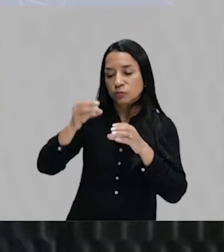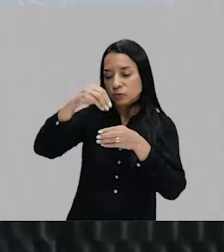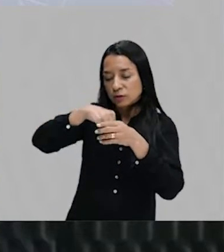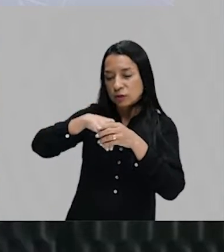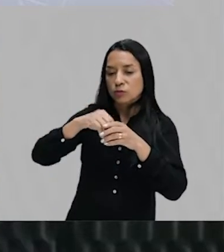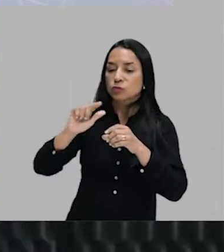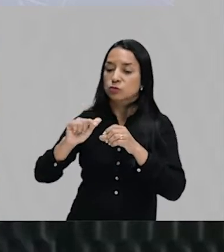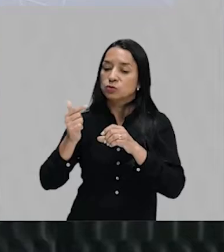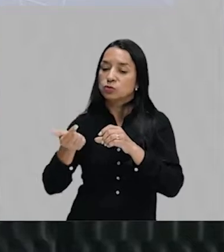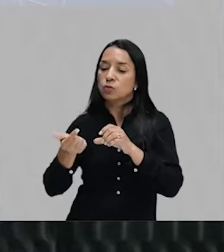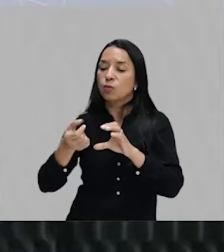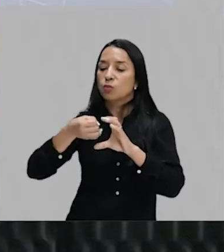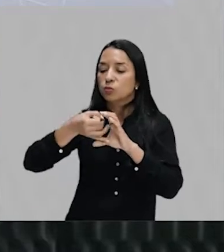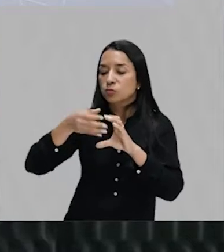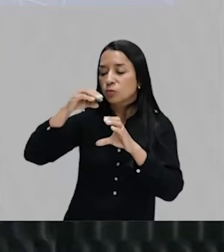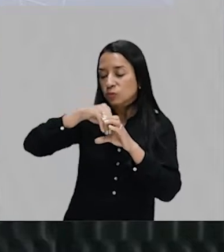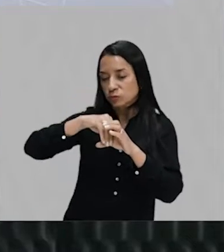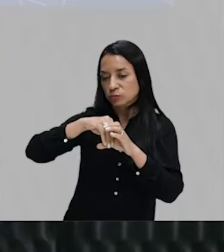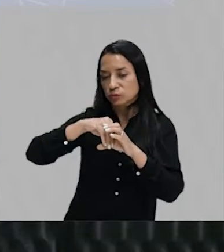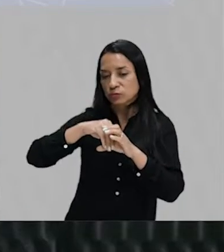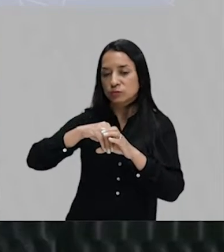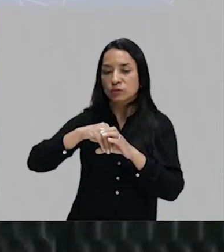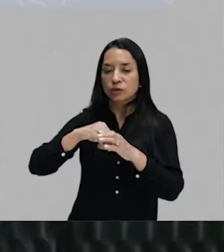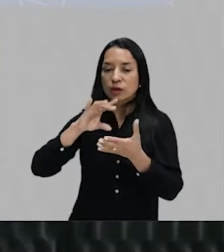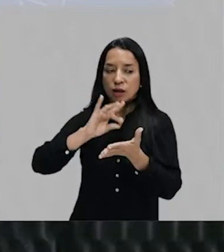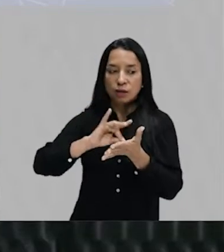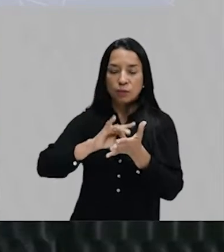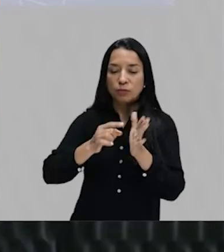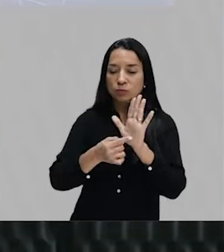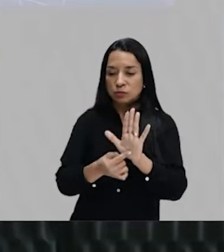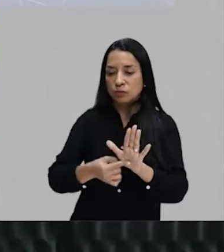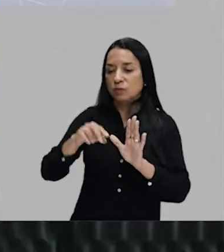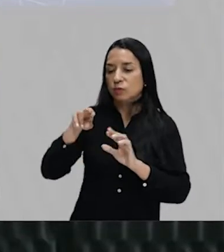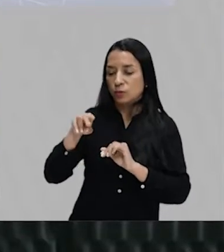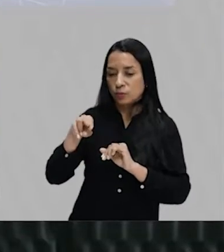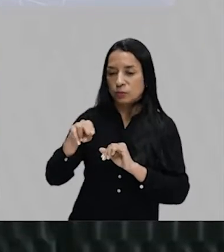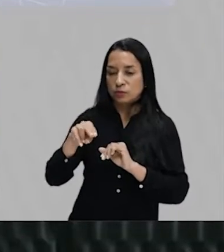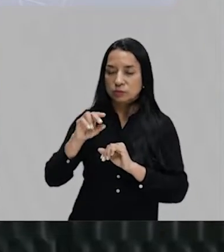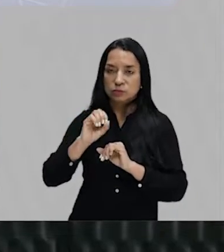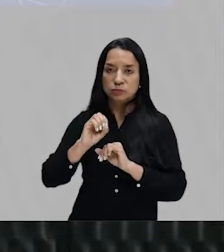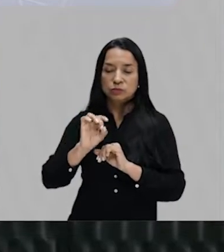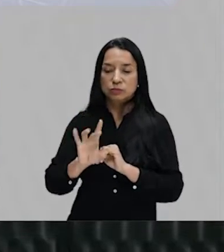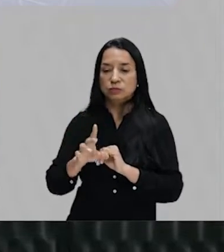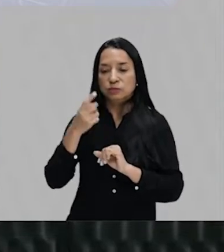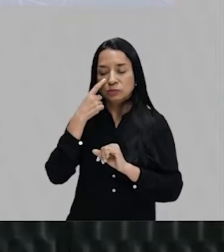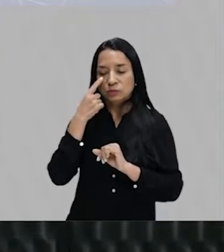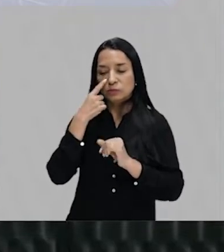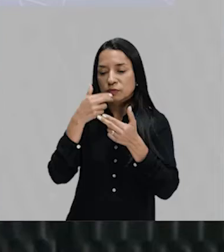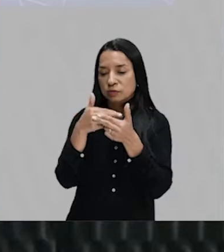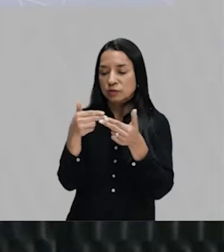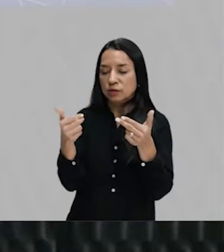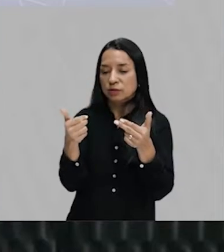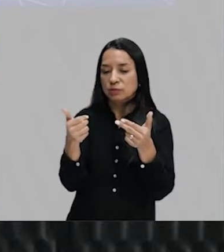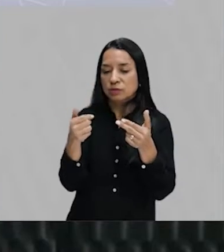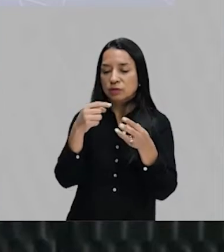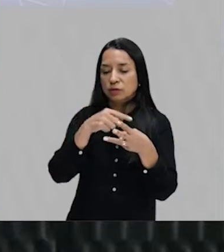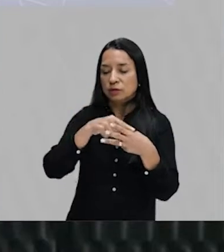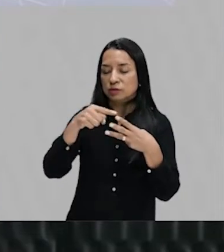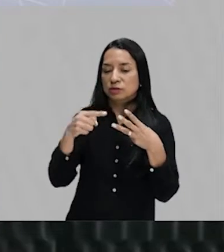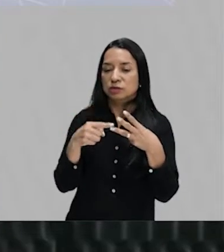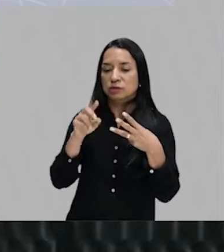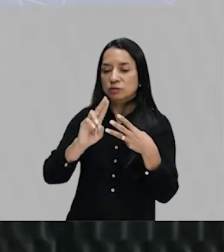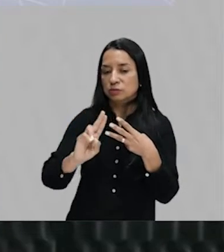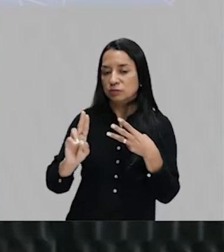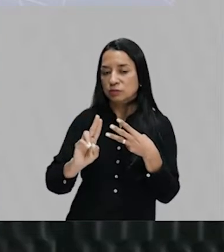conjunto E vice-versa eu já afirma que eles são iguais basta olhar pelos elementos e essa aqui tão bom então essas três